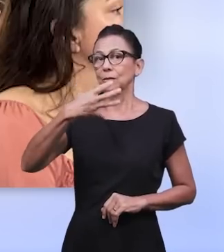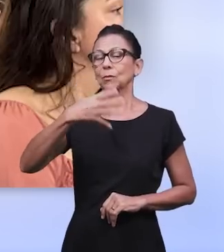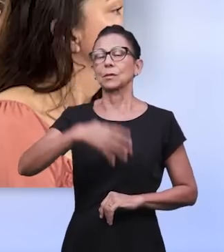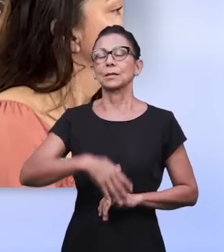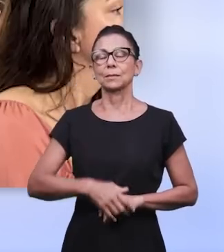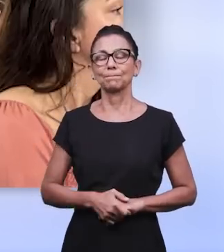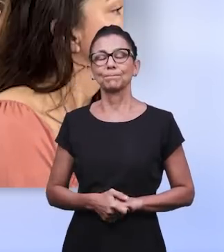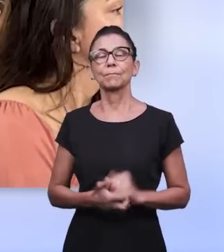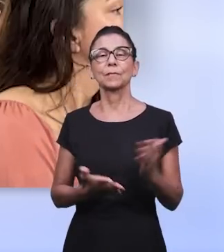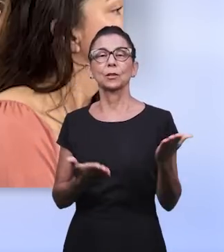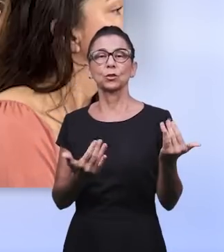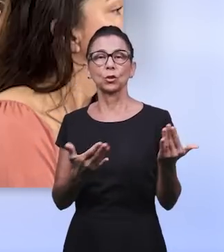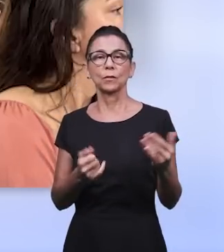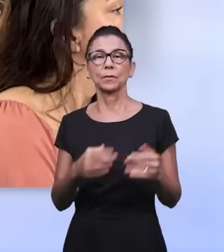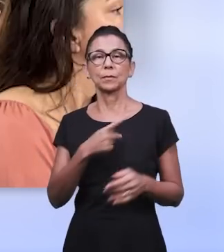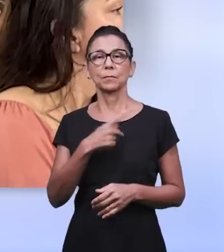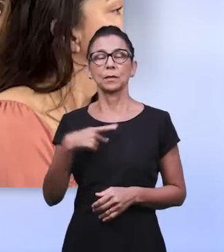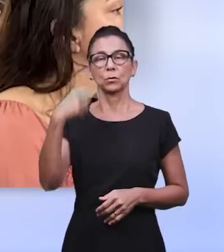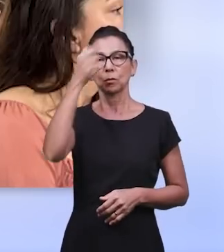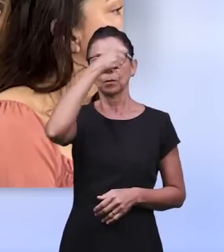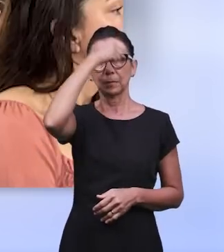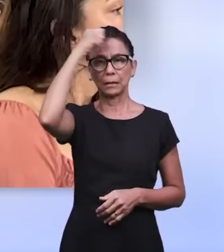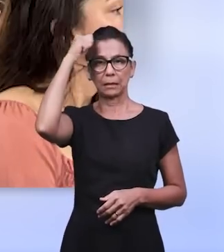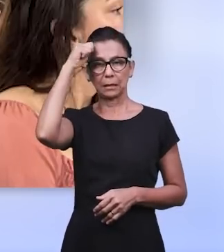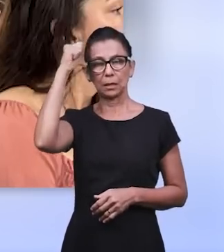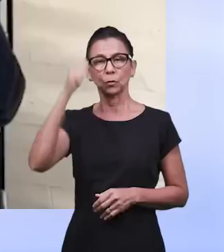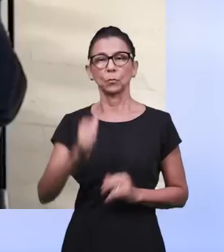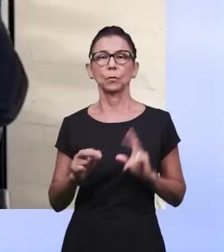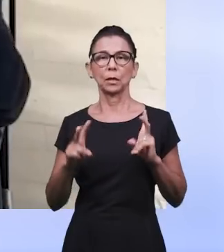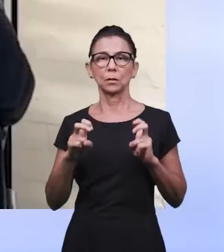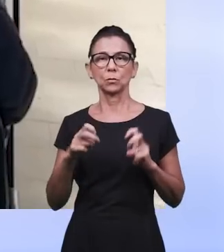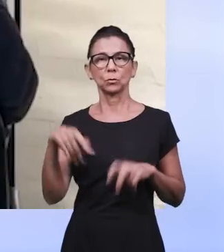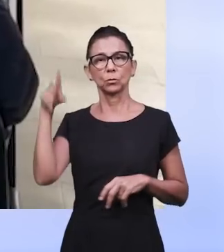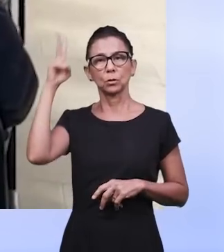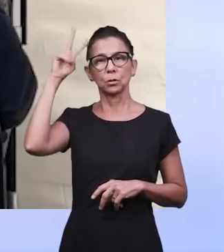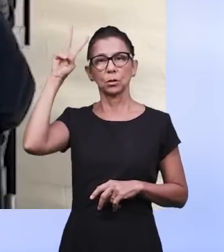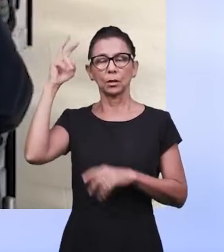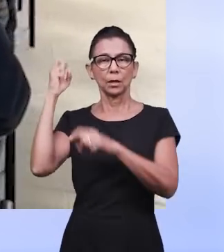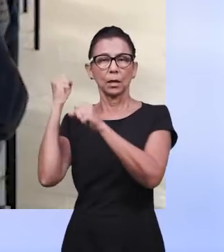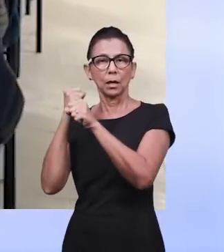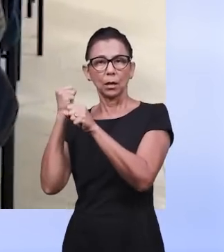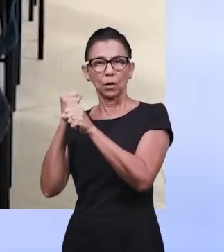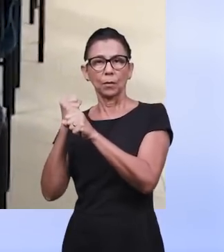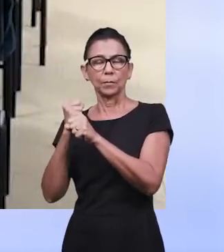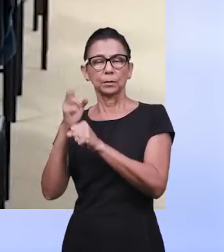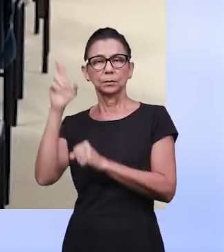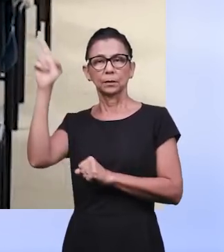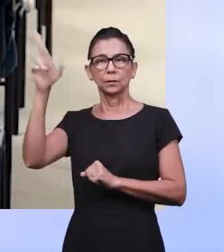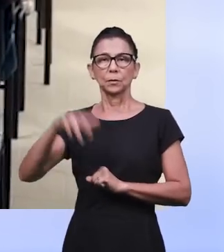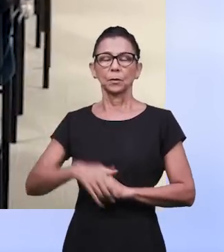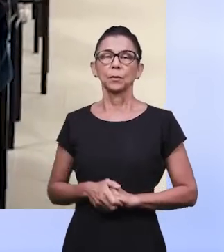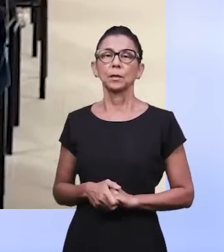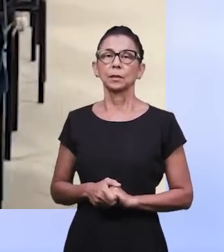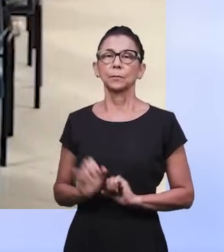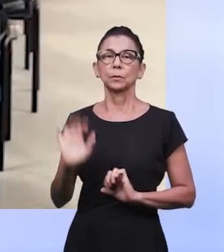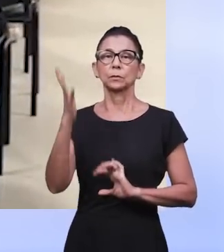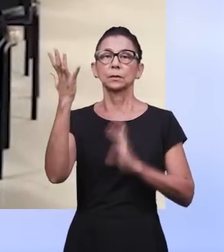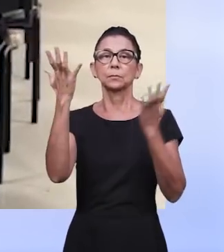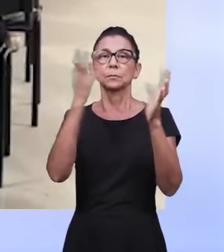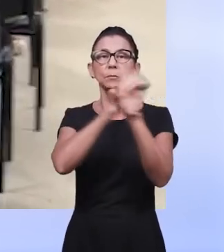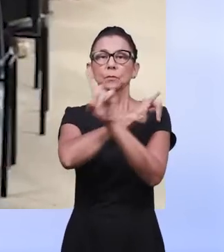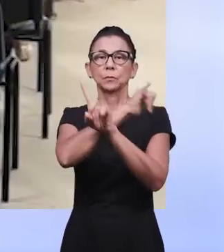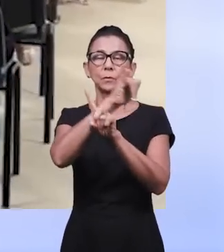Neste dia, o pastor Amadeu levou uma palavra sobre o histórico da obra em Portugal e os seus marcadores proféticos. E este culto